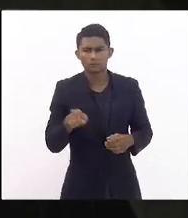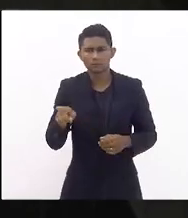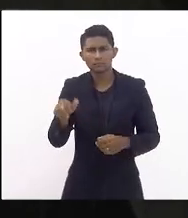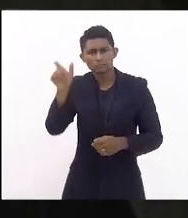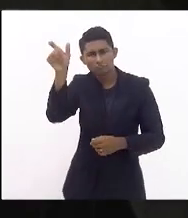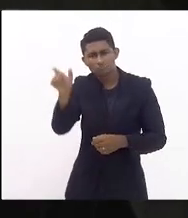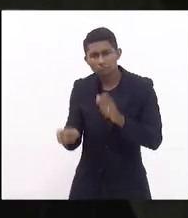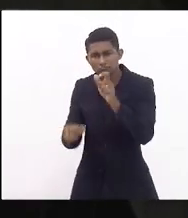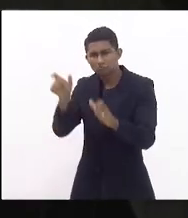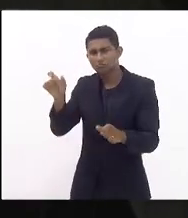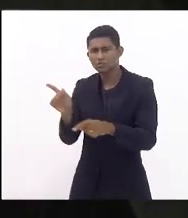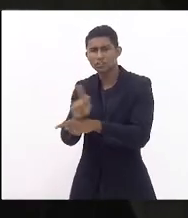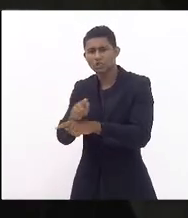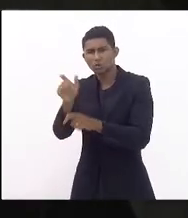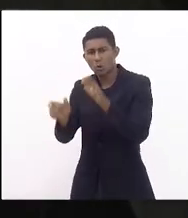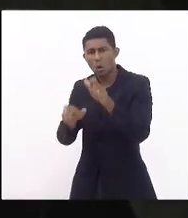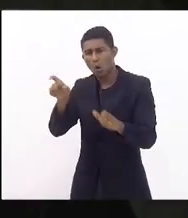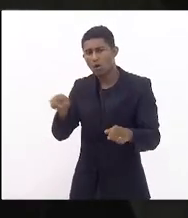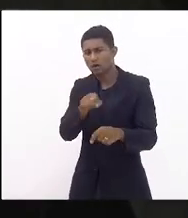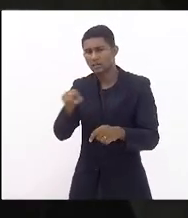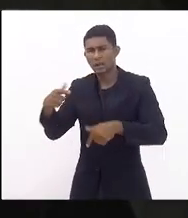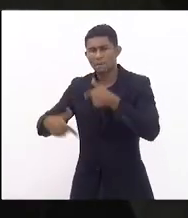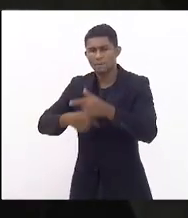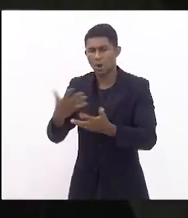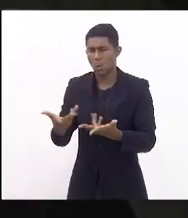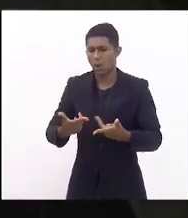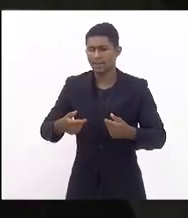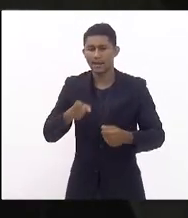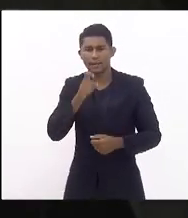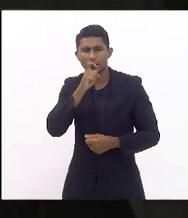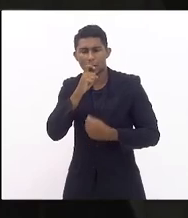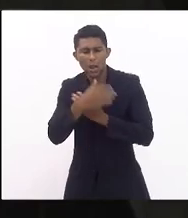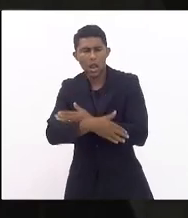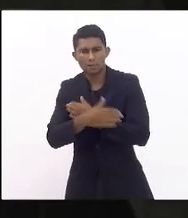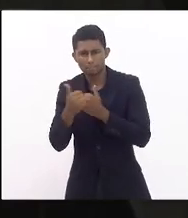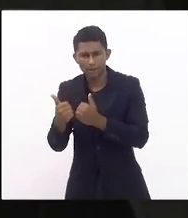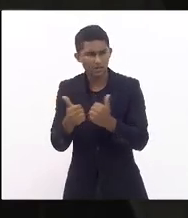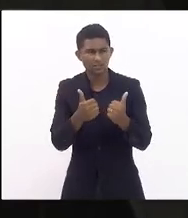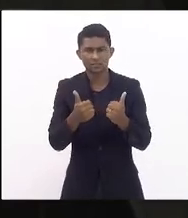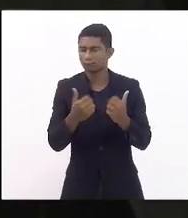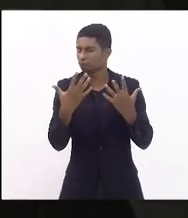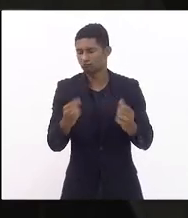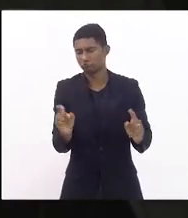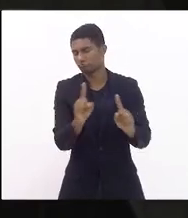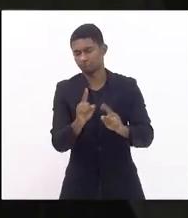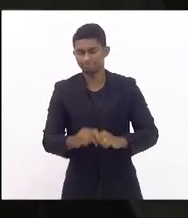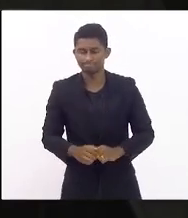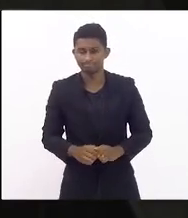dos gestores municipais. De fato, uma discrepância inaceitável. Isso dito,